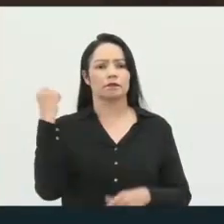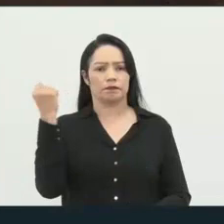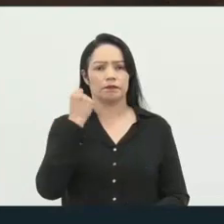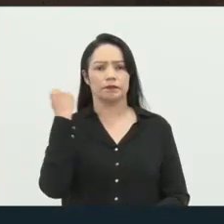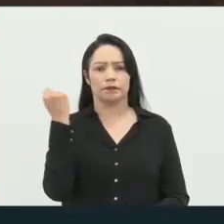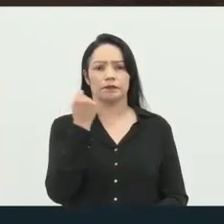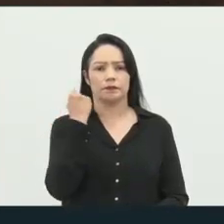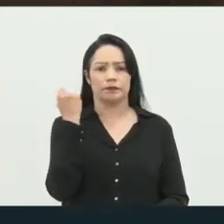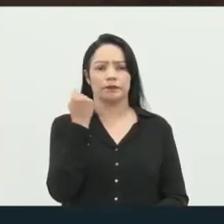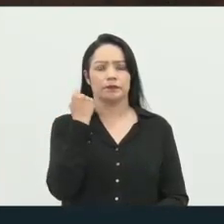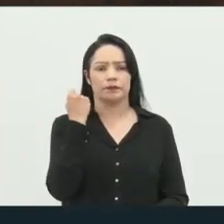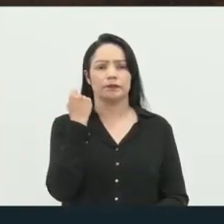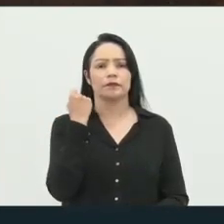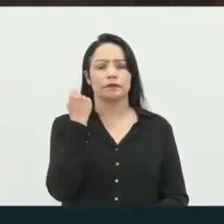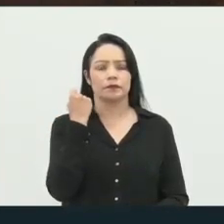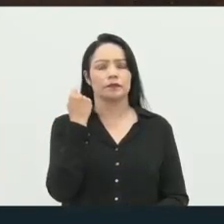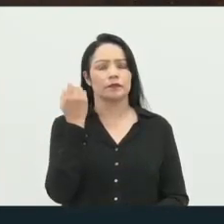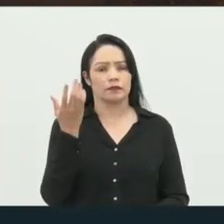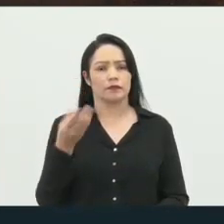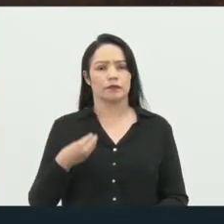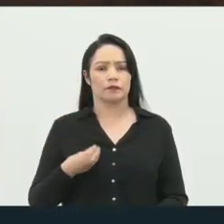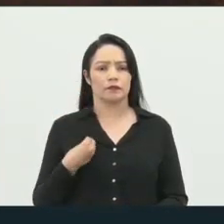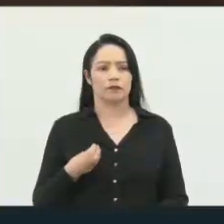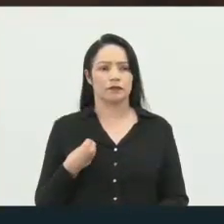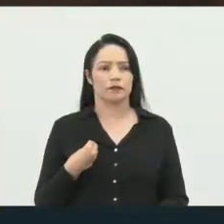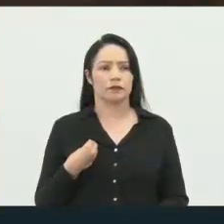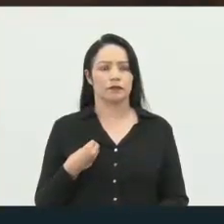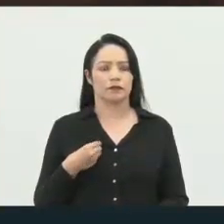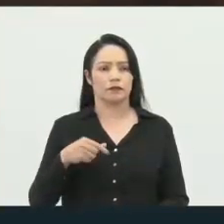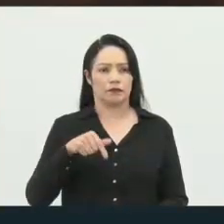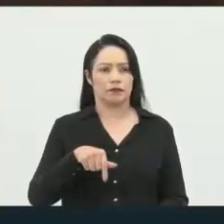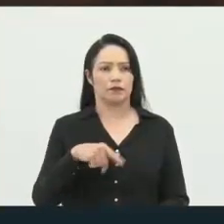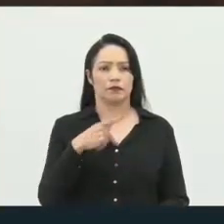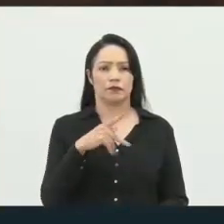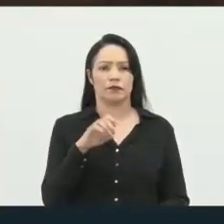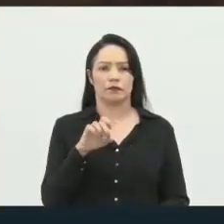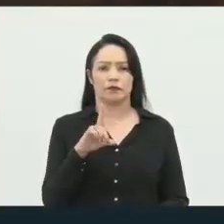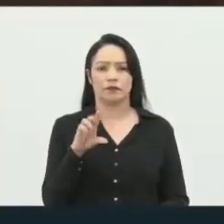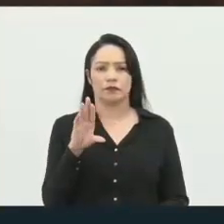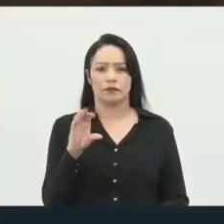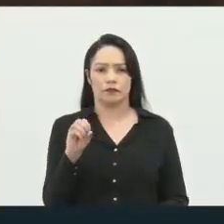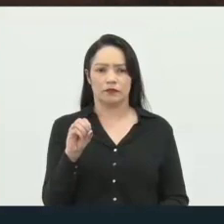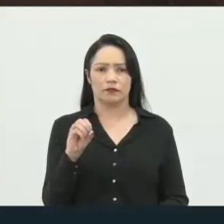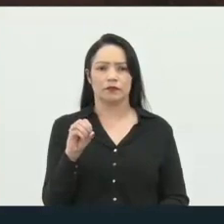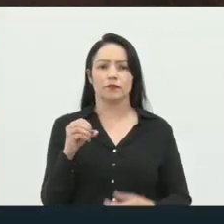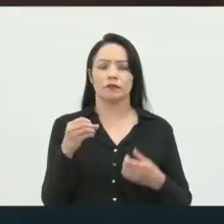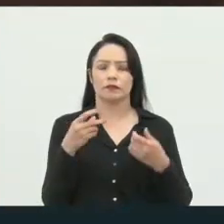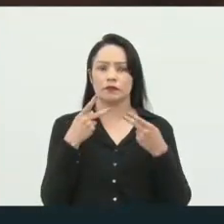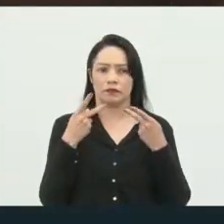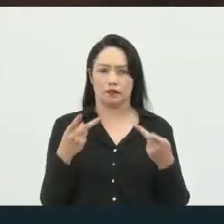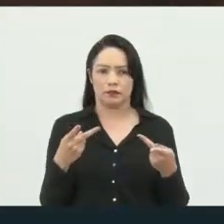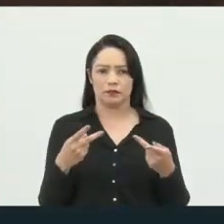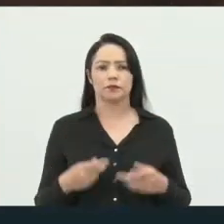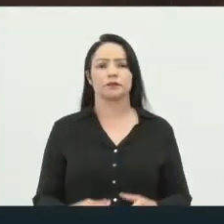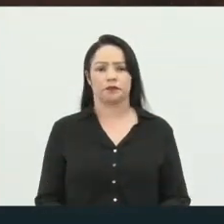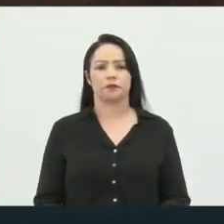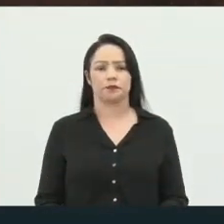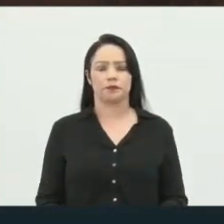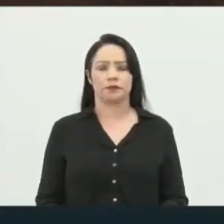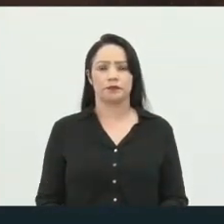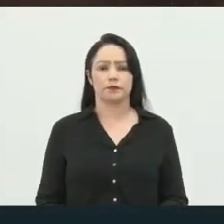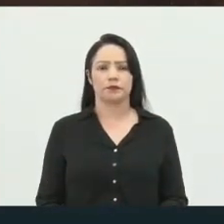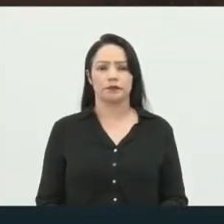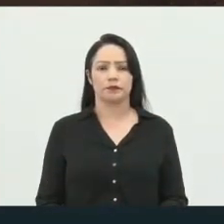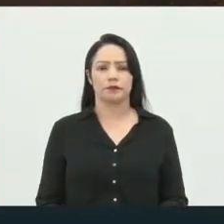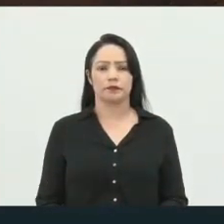vivendo inclusive esteve aqui o Pedro falando sobre essa questão eu acho